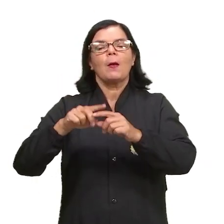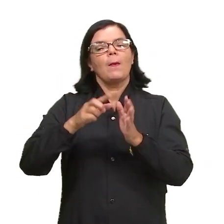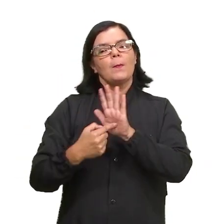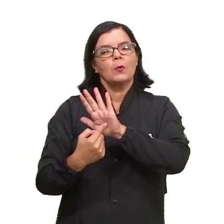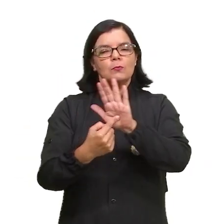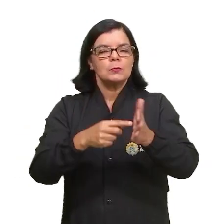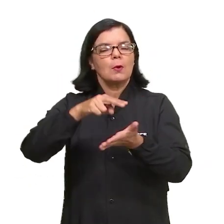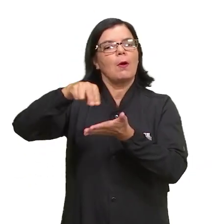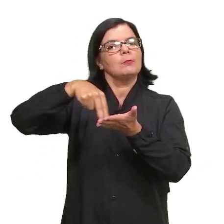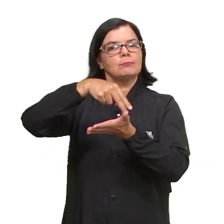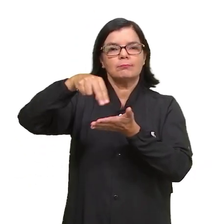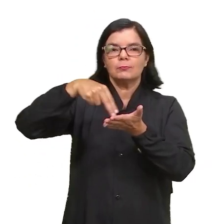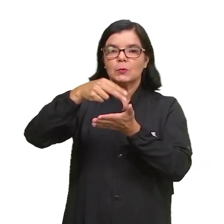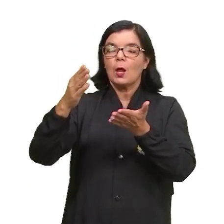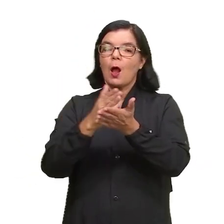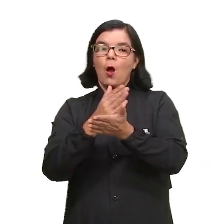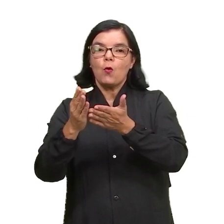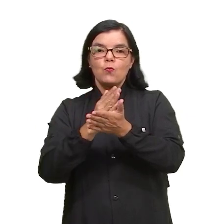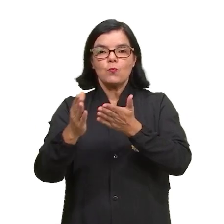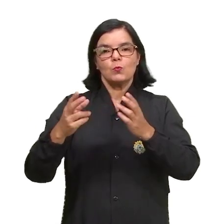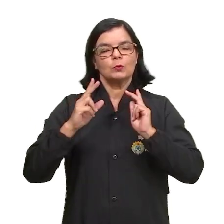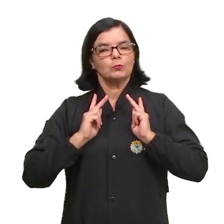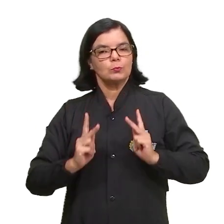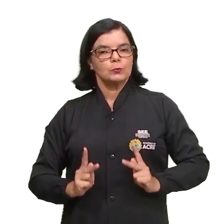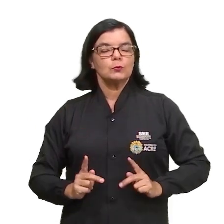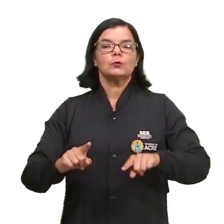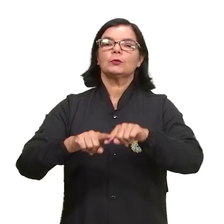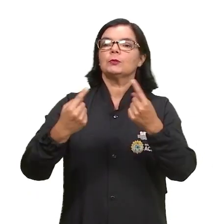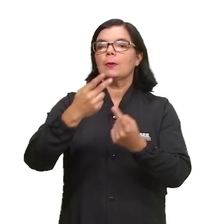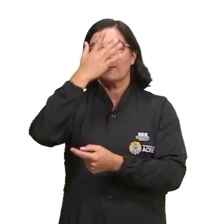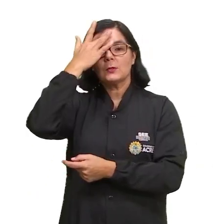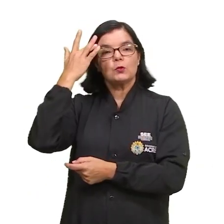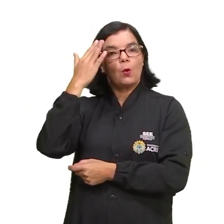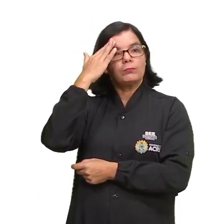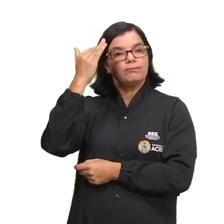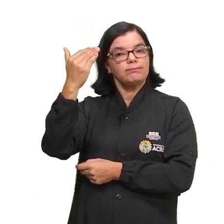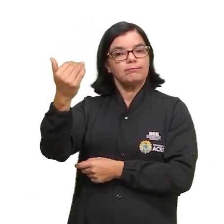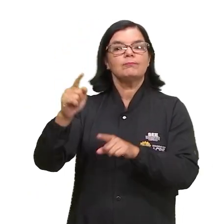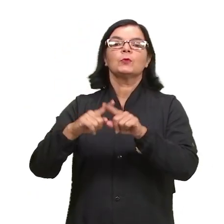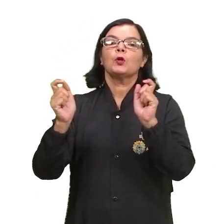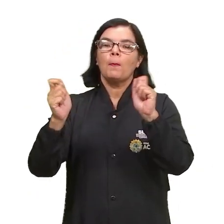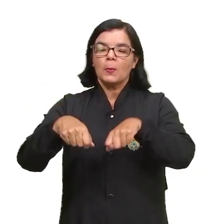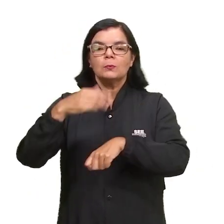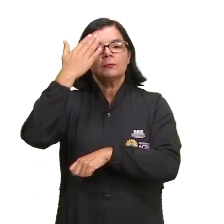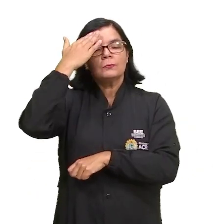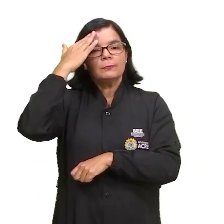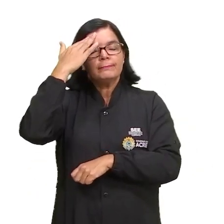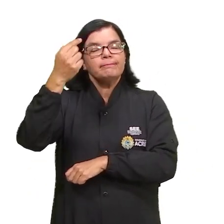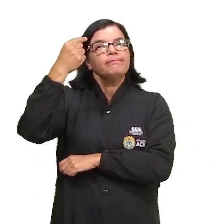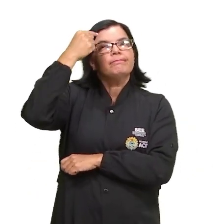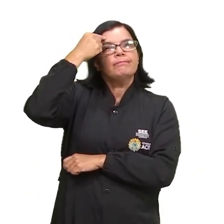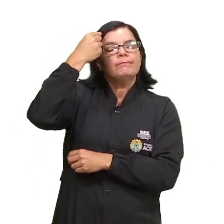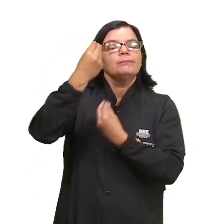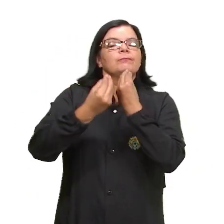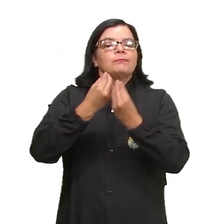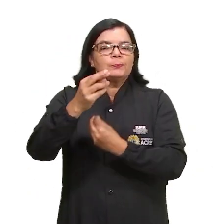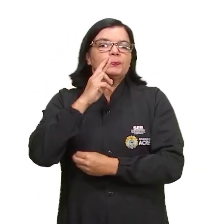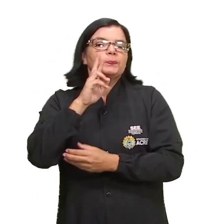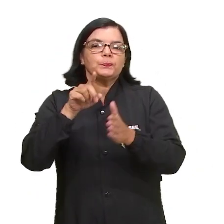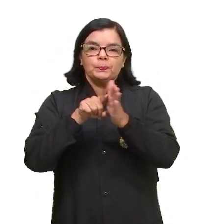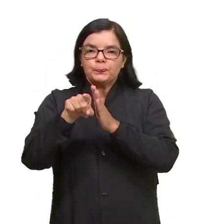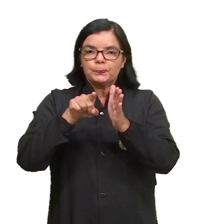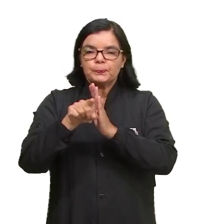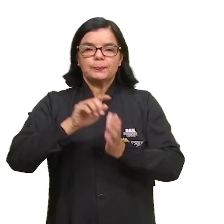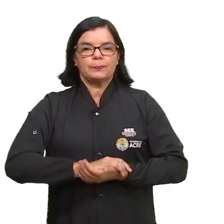dança, mostrando algumas personalidades famosas, isso tudo para que a gente possa entender e refletir para responder a